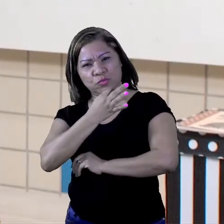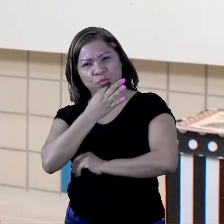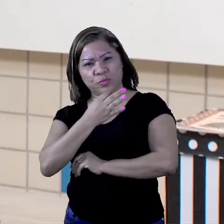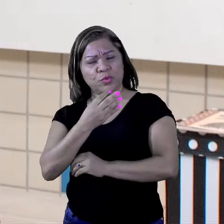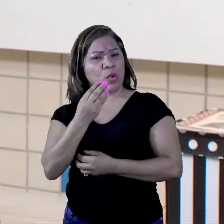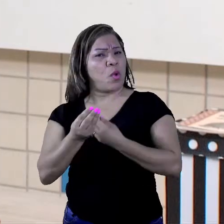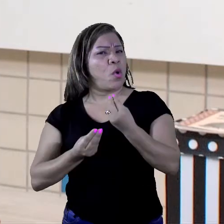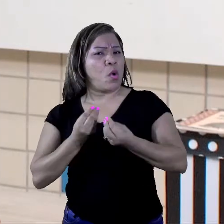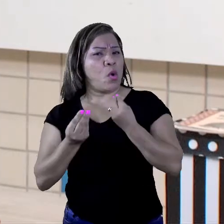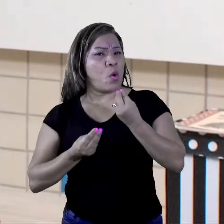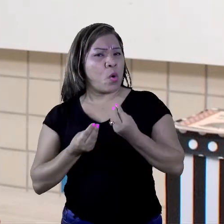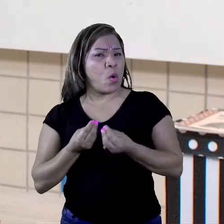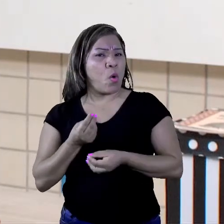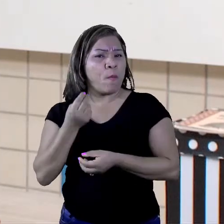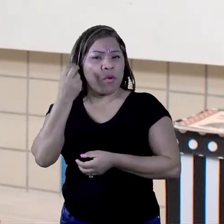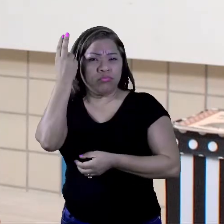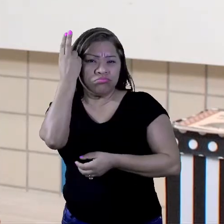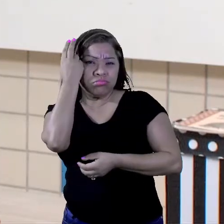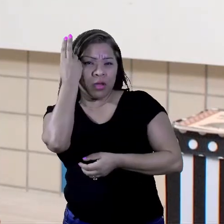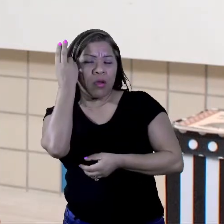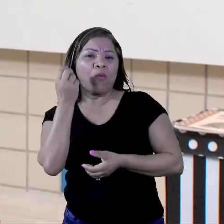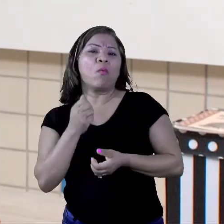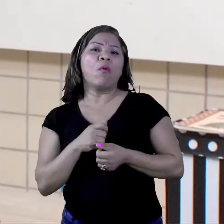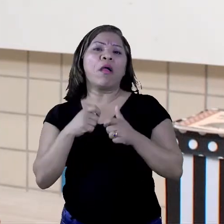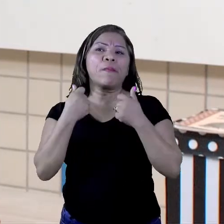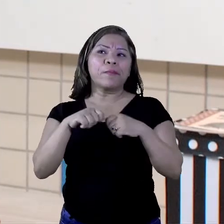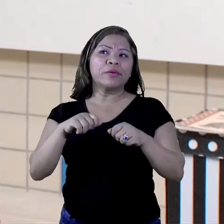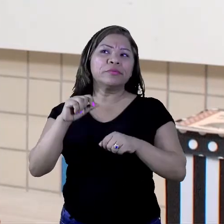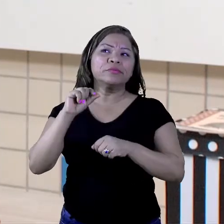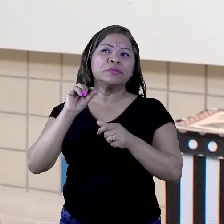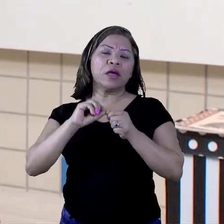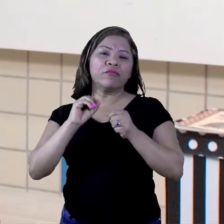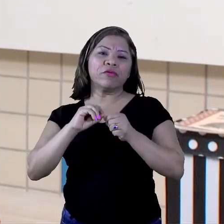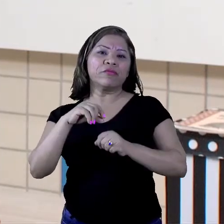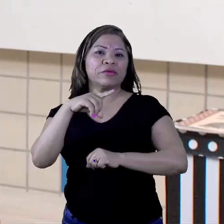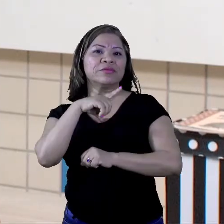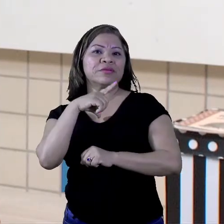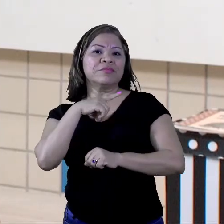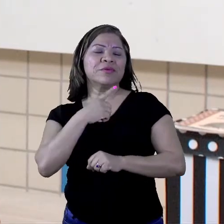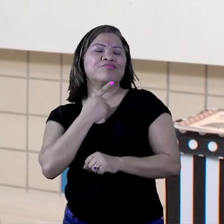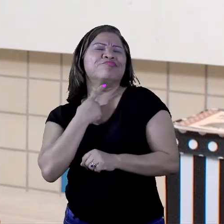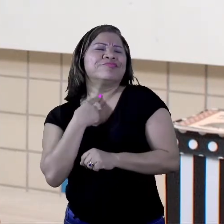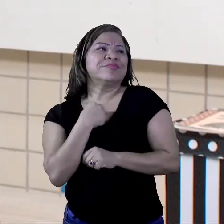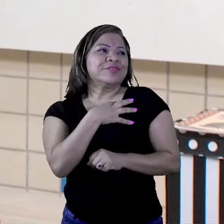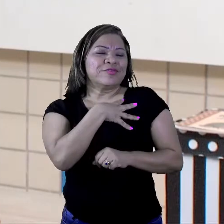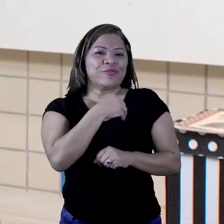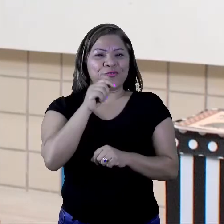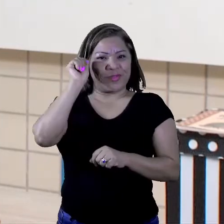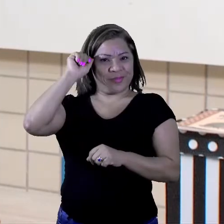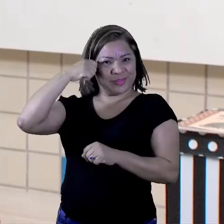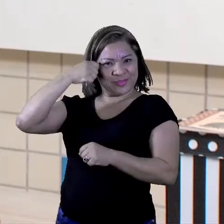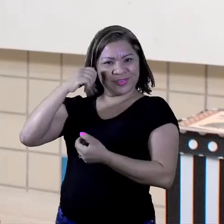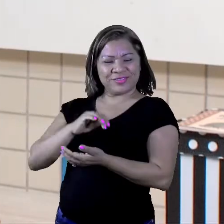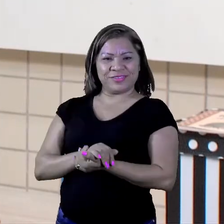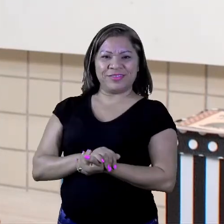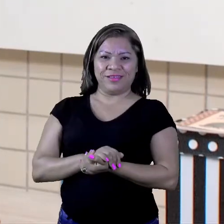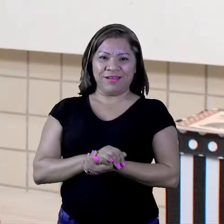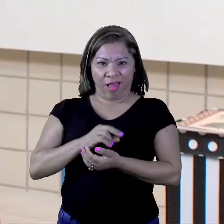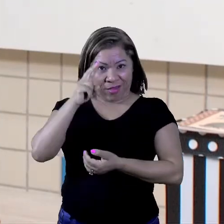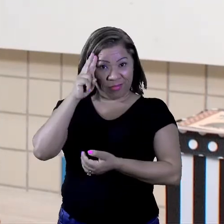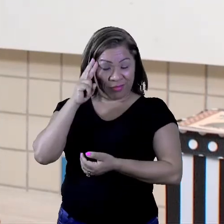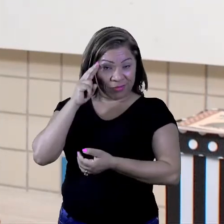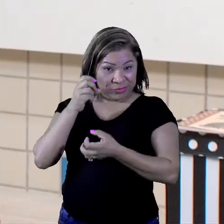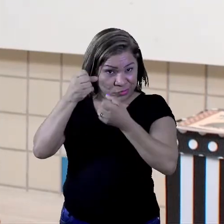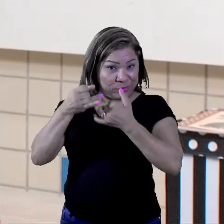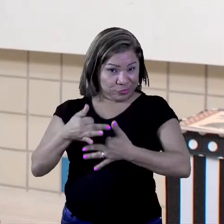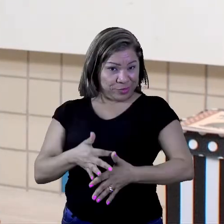agir para ter a sua desejada filha pretinha? Lá na história conta isso, não conta? O que